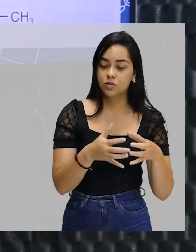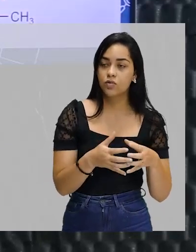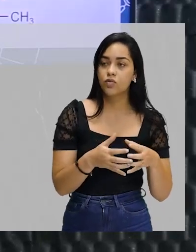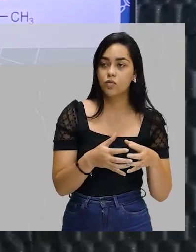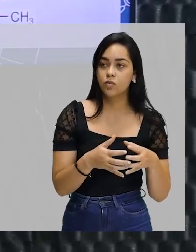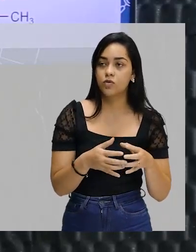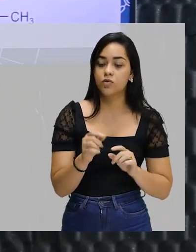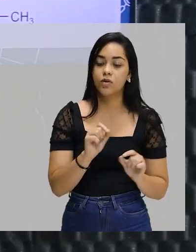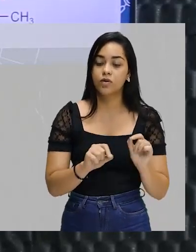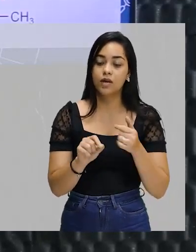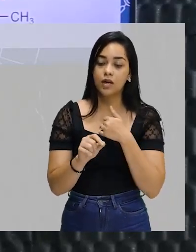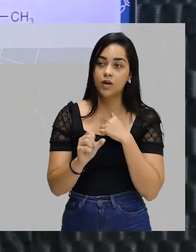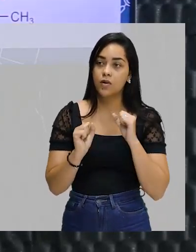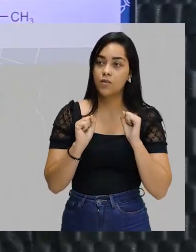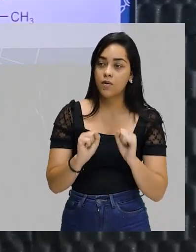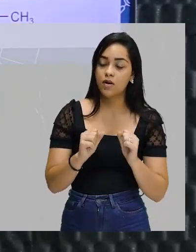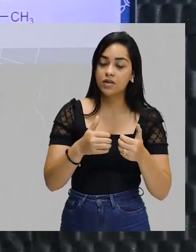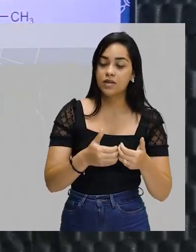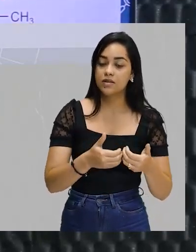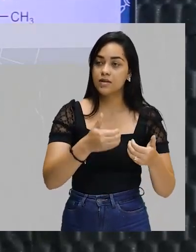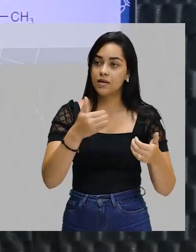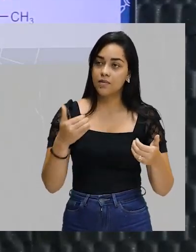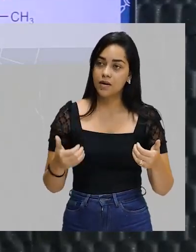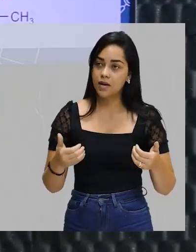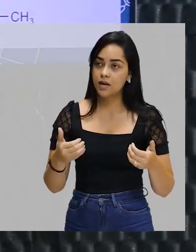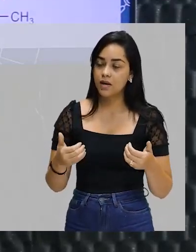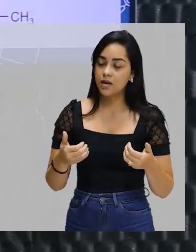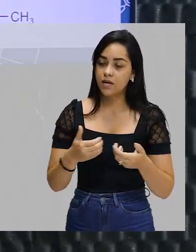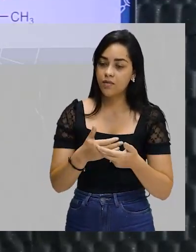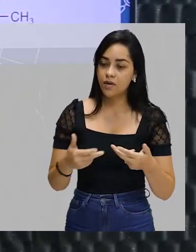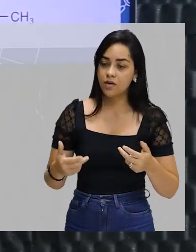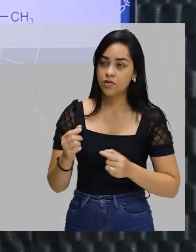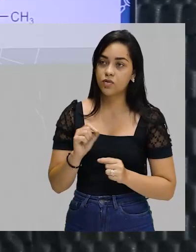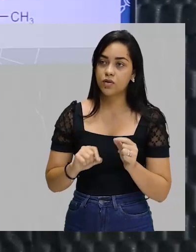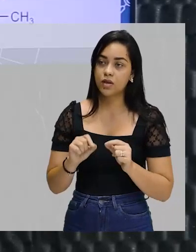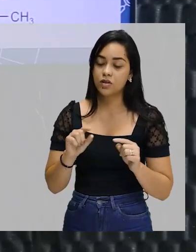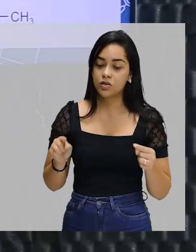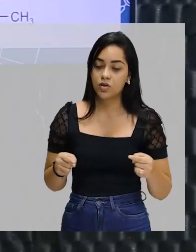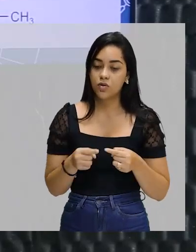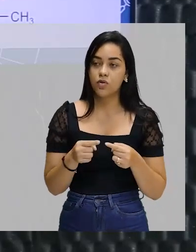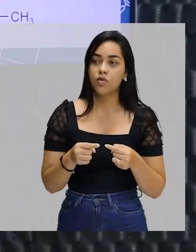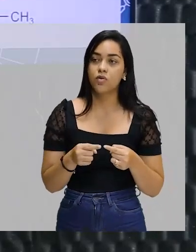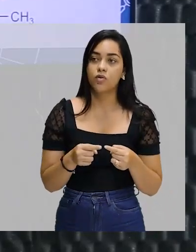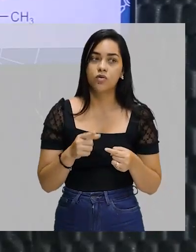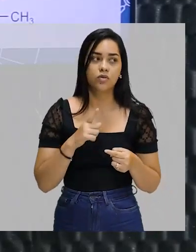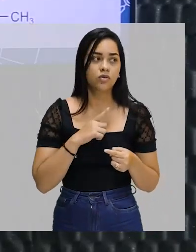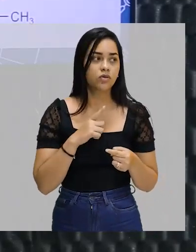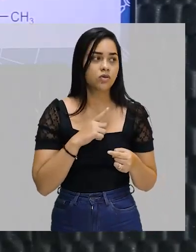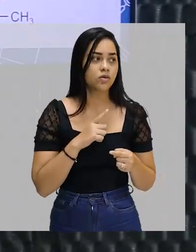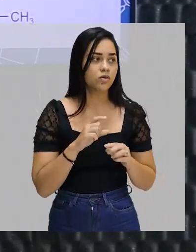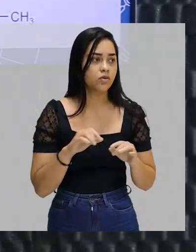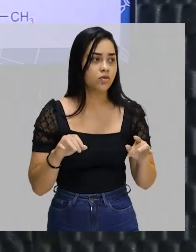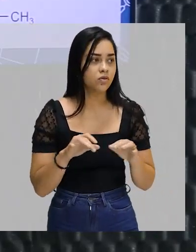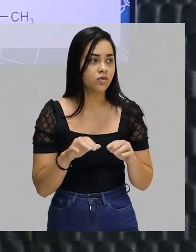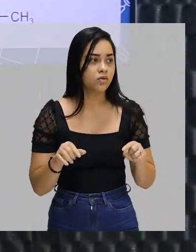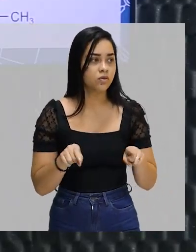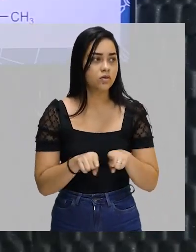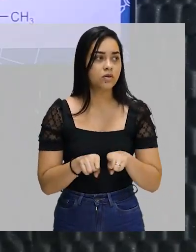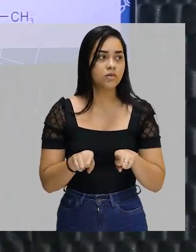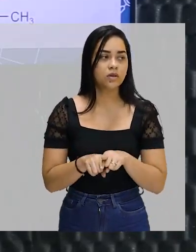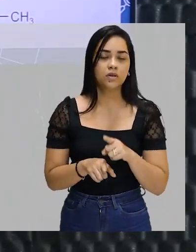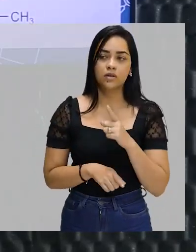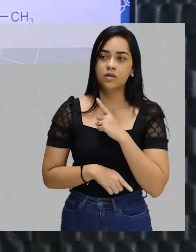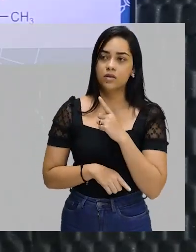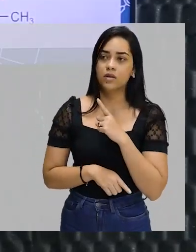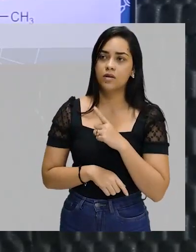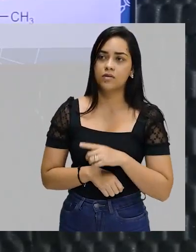funcionais para que eu possa separar os compostos de acordo com as suas funções orgânicas.